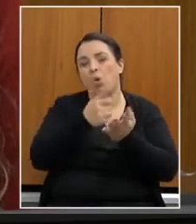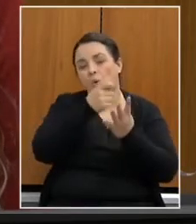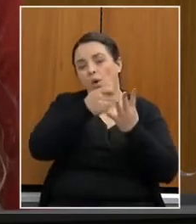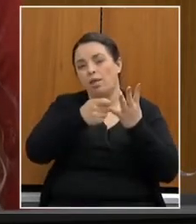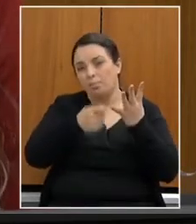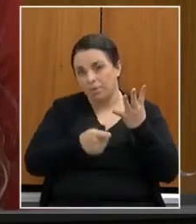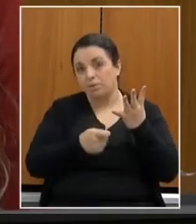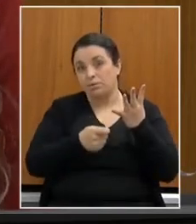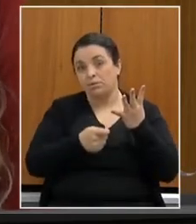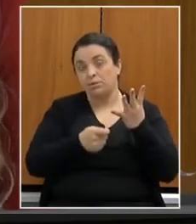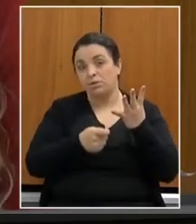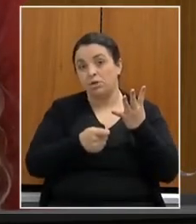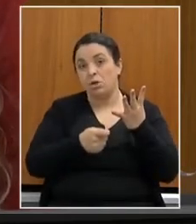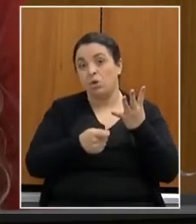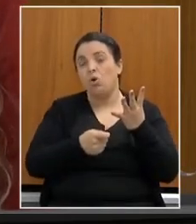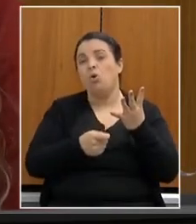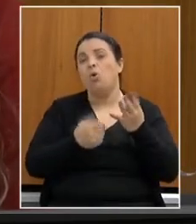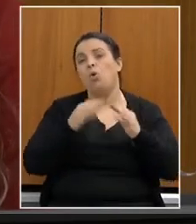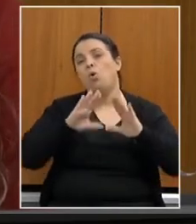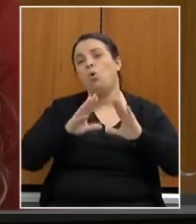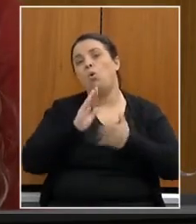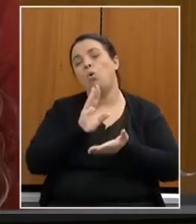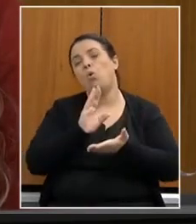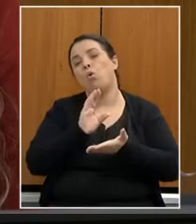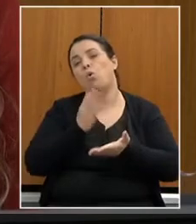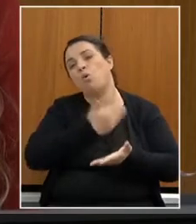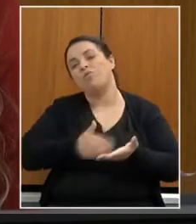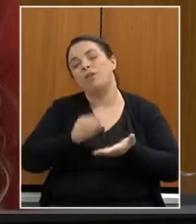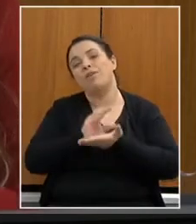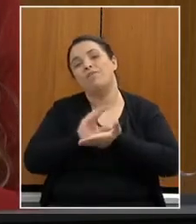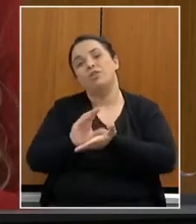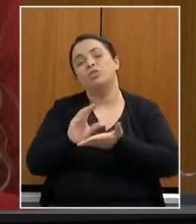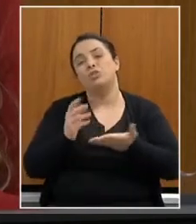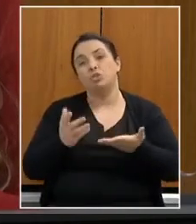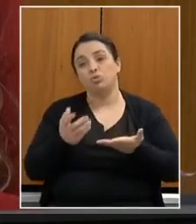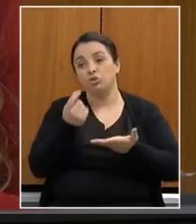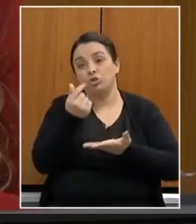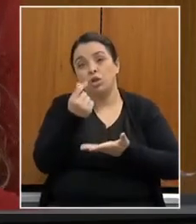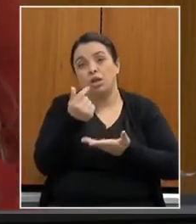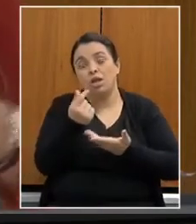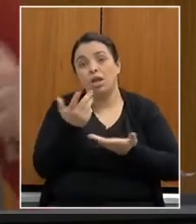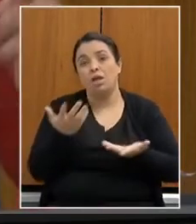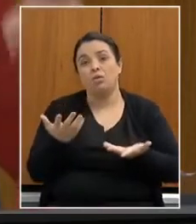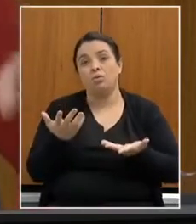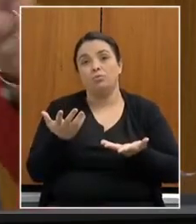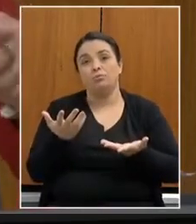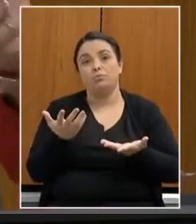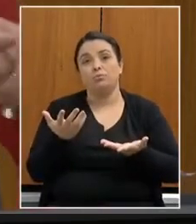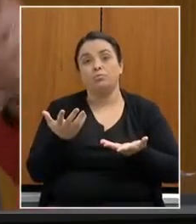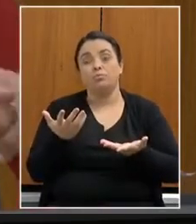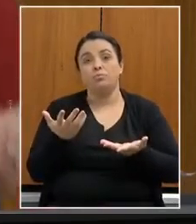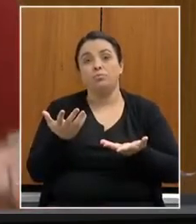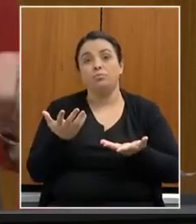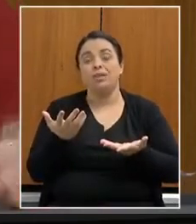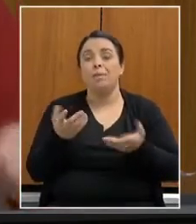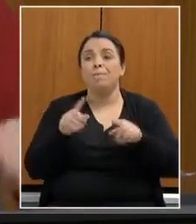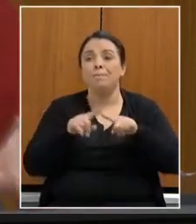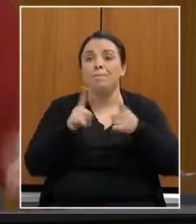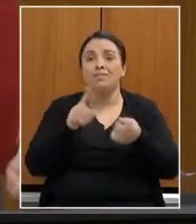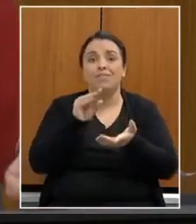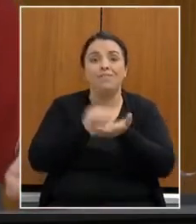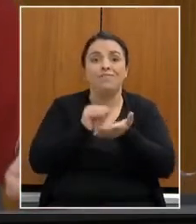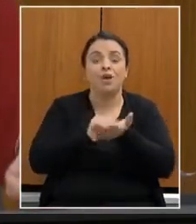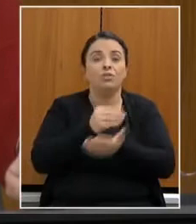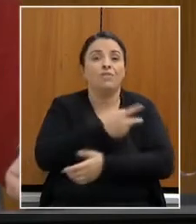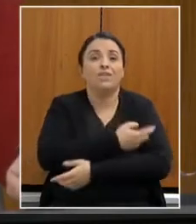,4 bilhão por isso eu fiz a pergunta da vacina é constrangedor ter visto a reitora da UFMG batendo